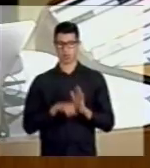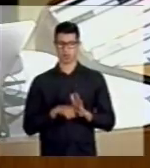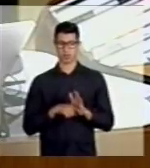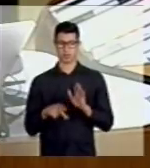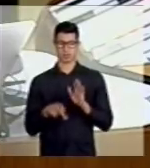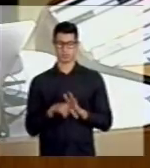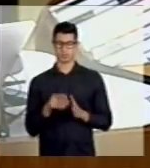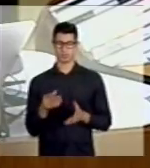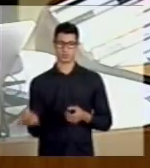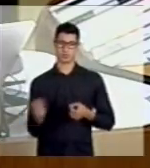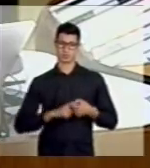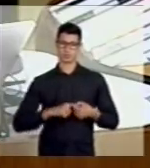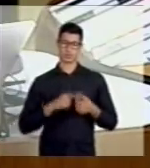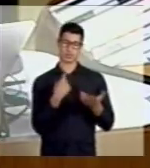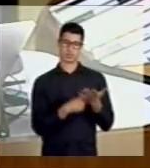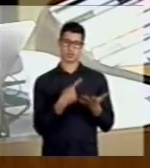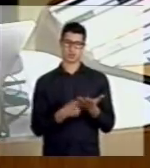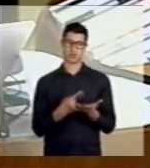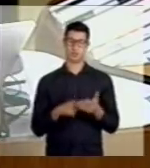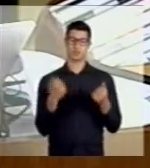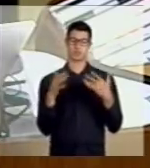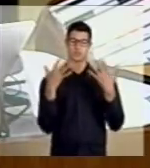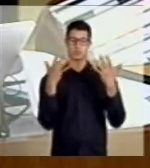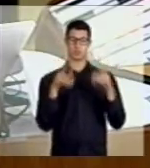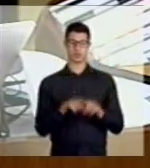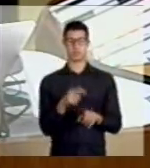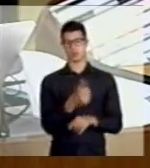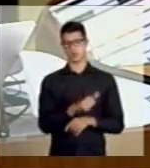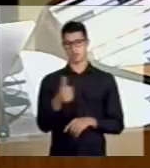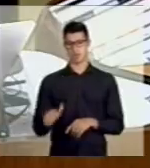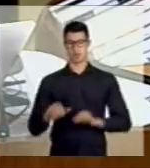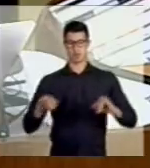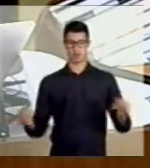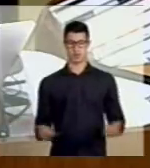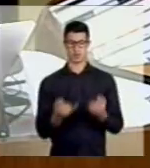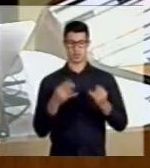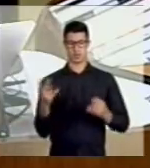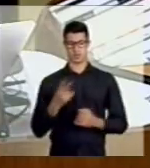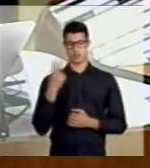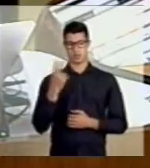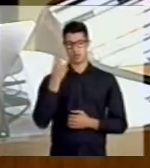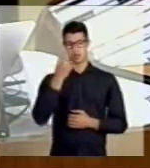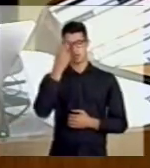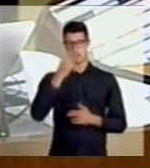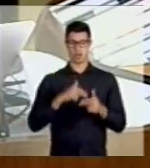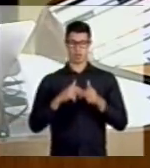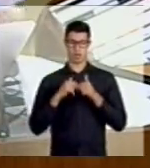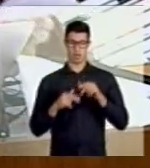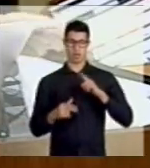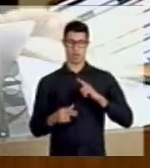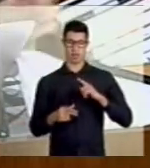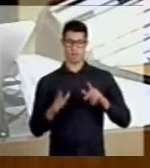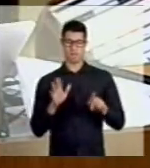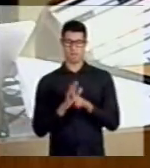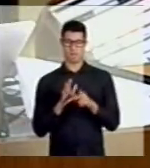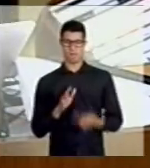da conveniência dos negócios celebrados e muito menos avaliar as oportunidades de vitória, porventura desperdiçada por